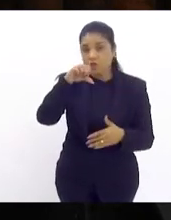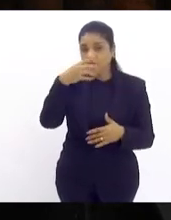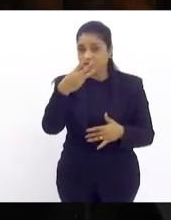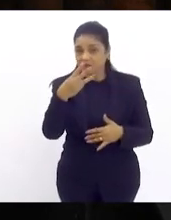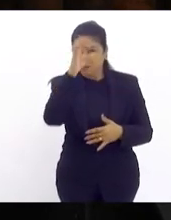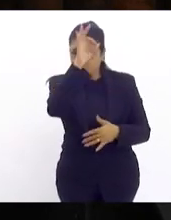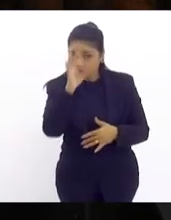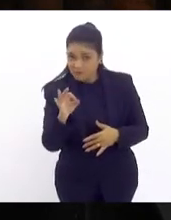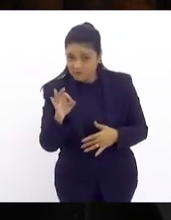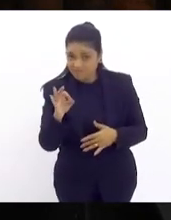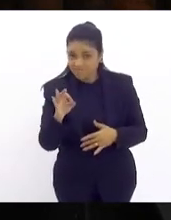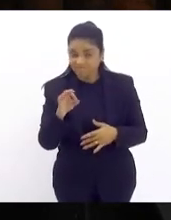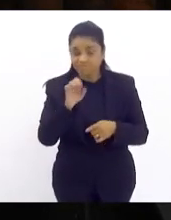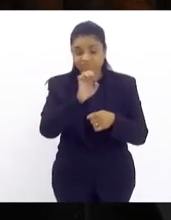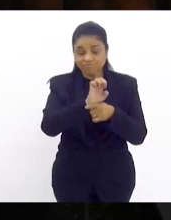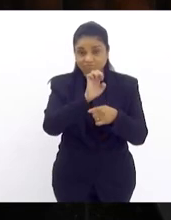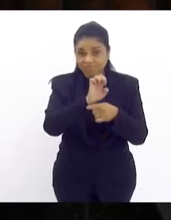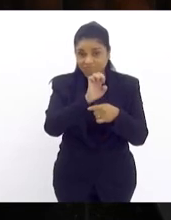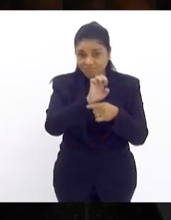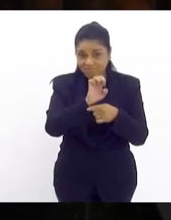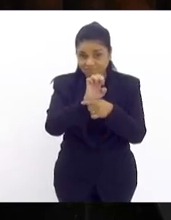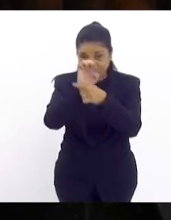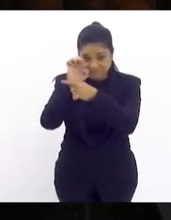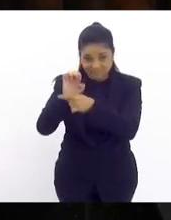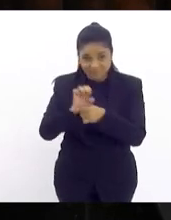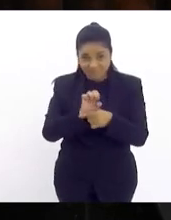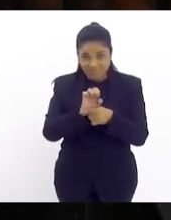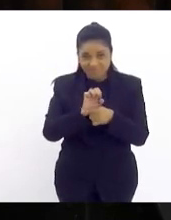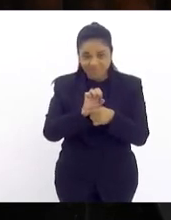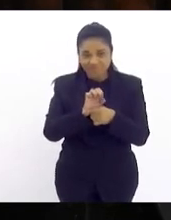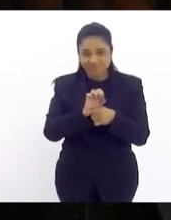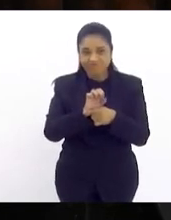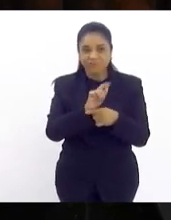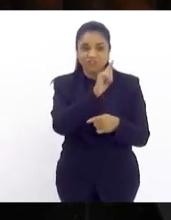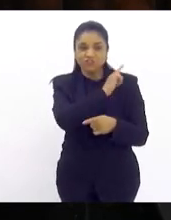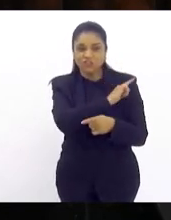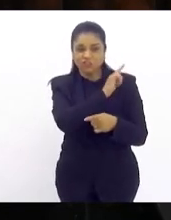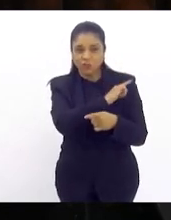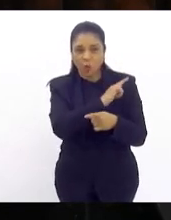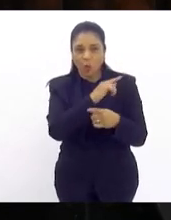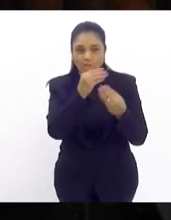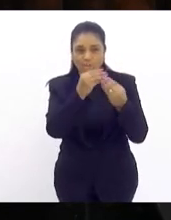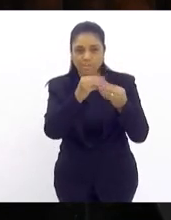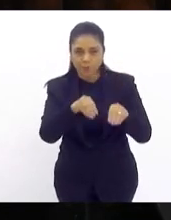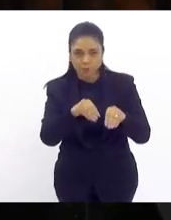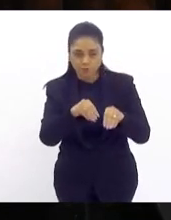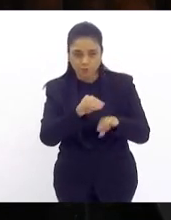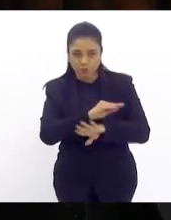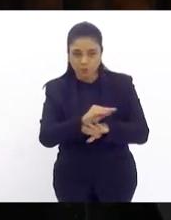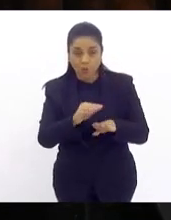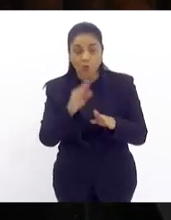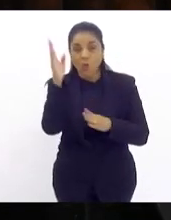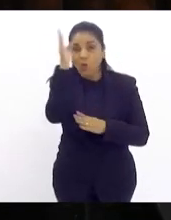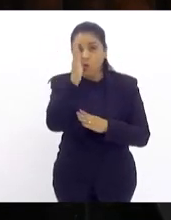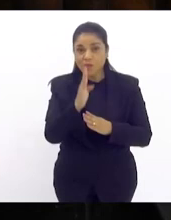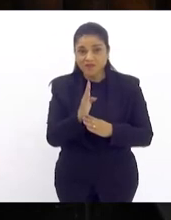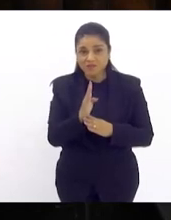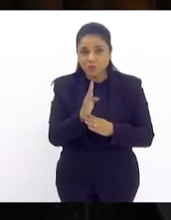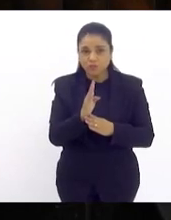se esses estados fracassarem na sua gestões o Brasil quebra